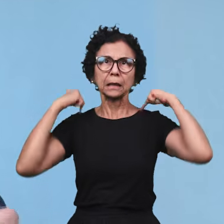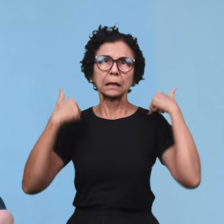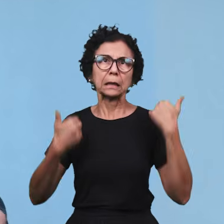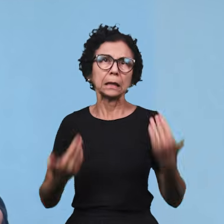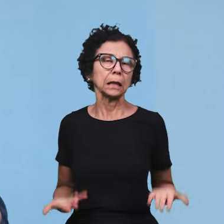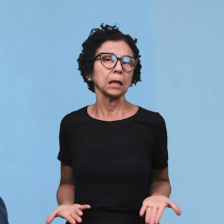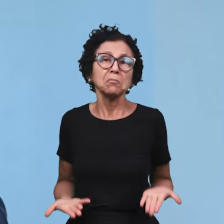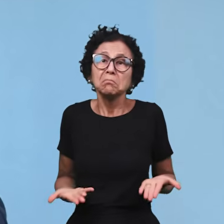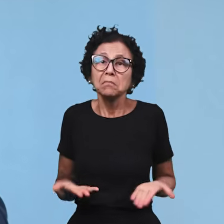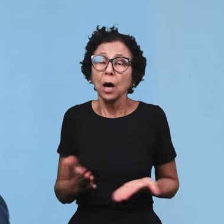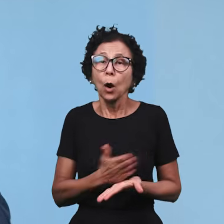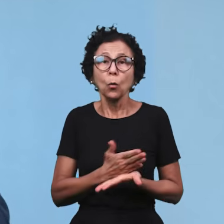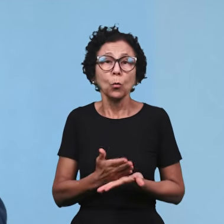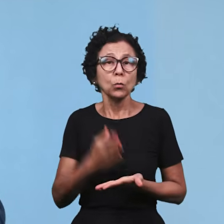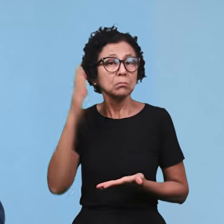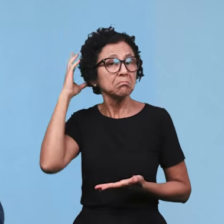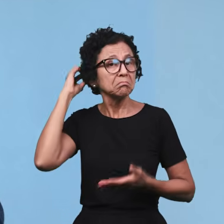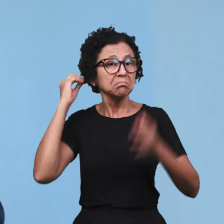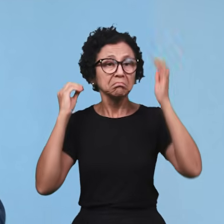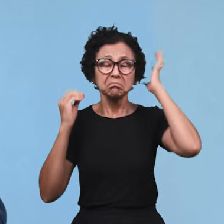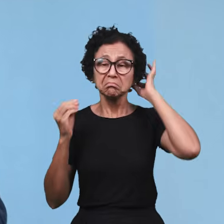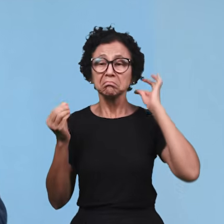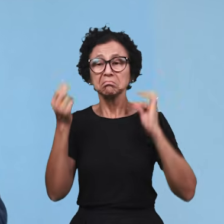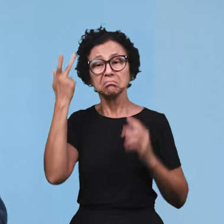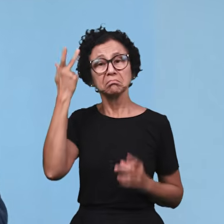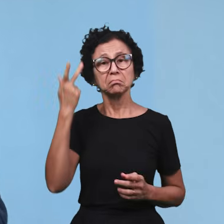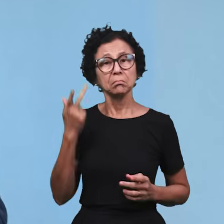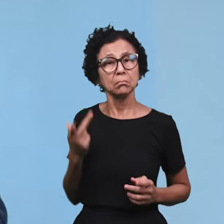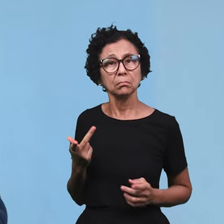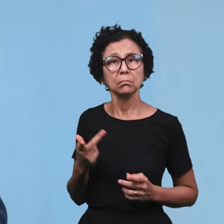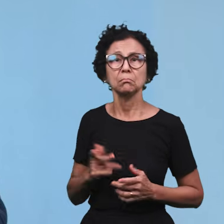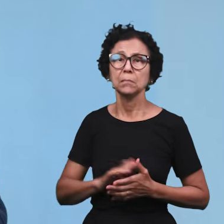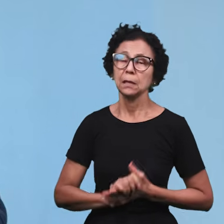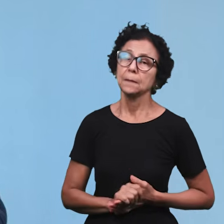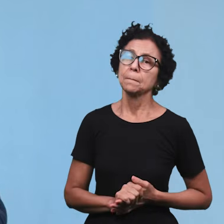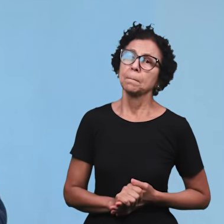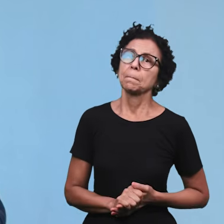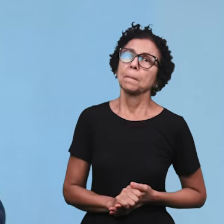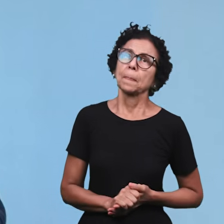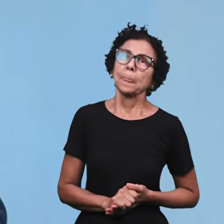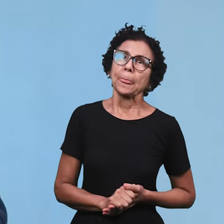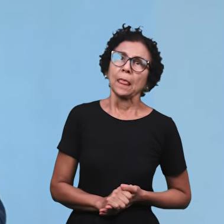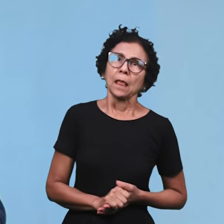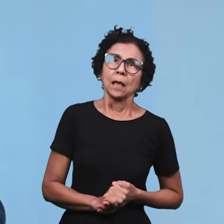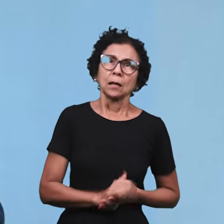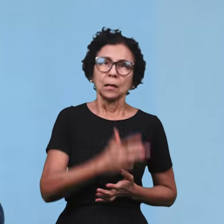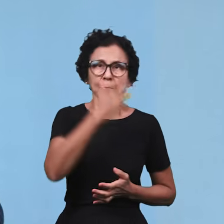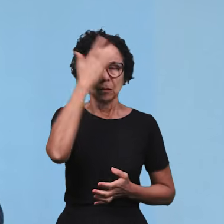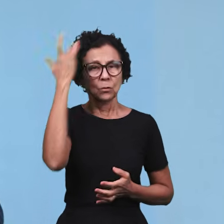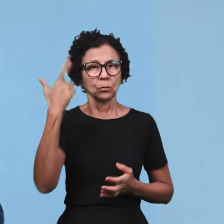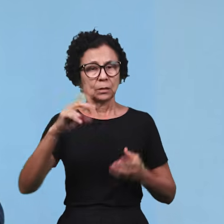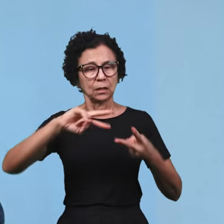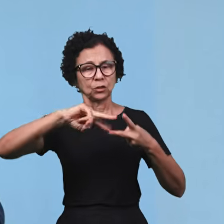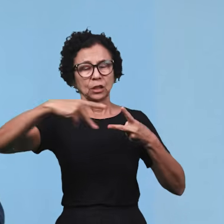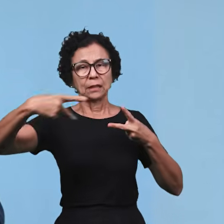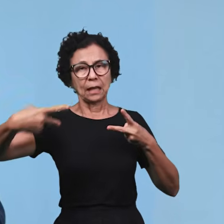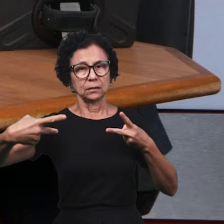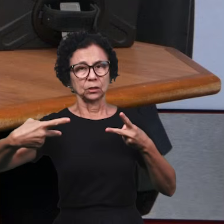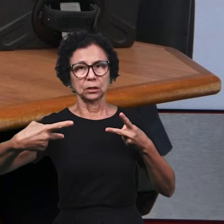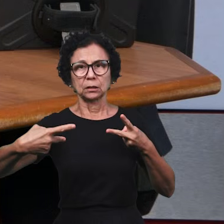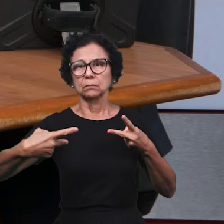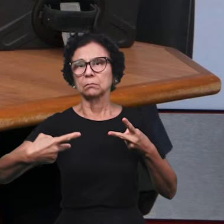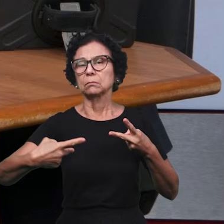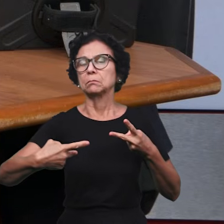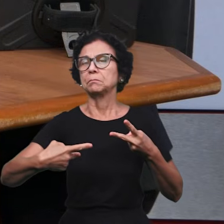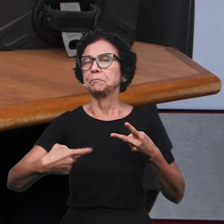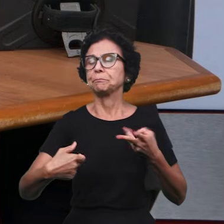não perdem um fio de cabelo, porque, embora eles estejam diante dos fatores hormonais, o paciente não tem a genética. Sim. Mas